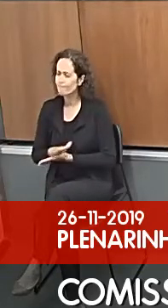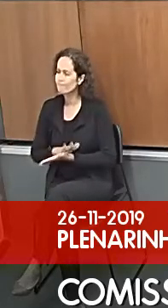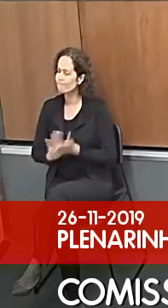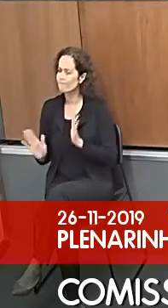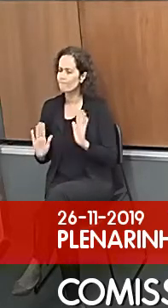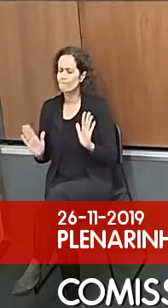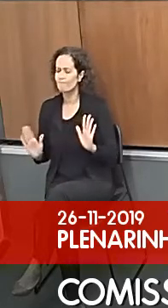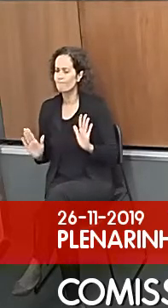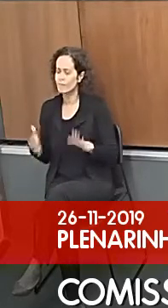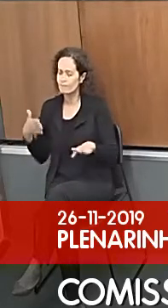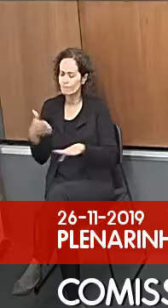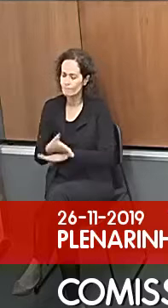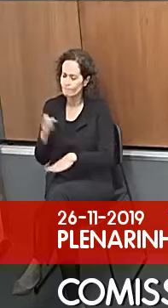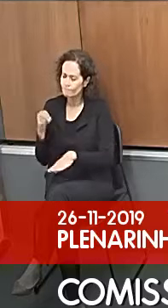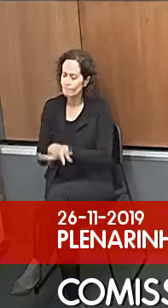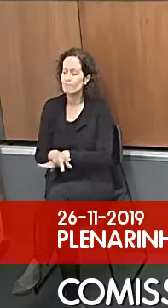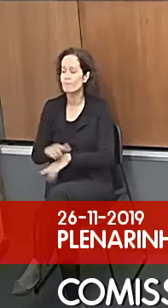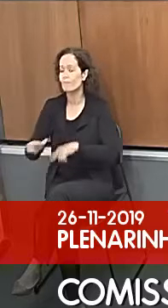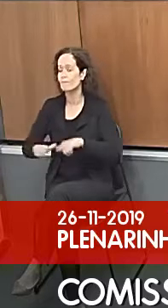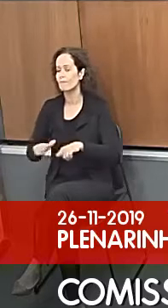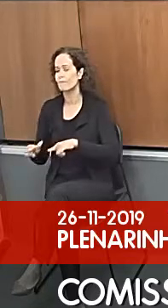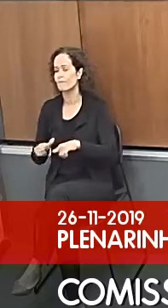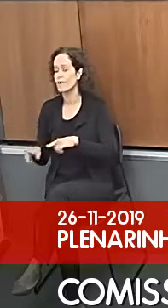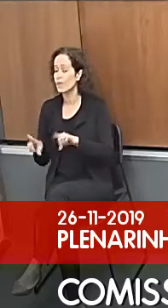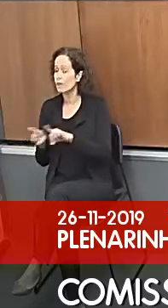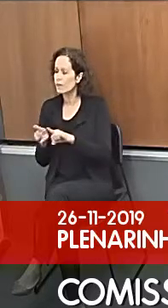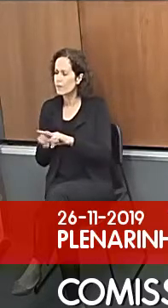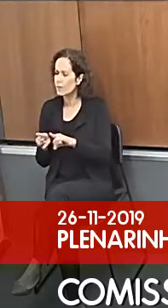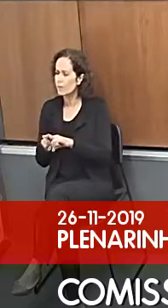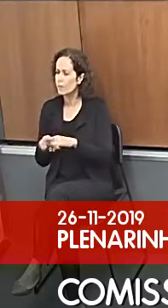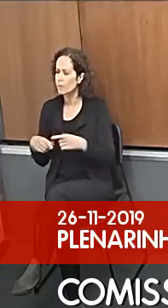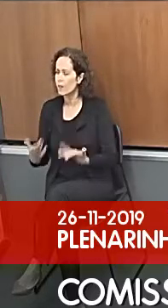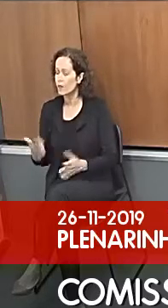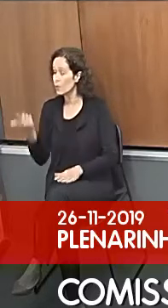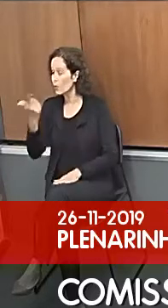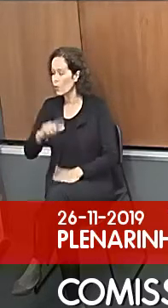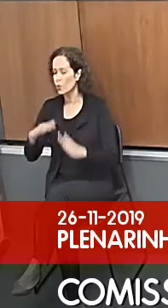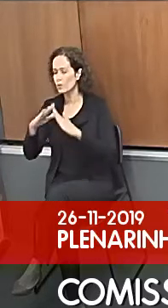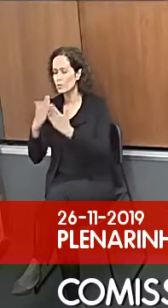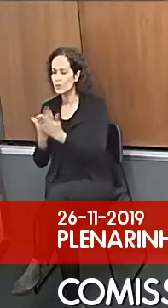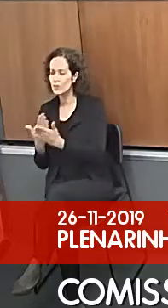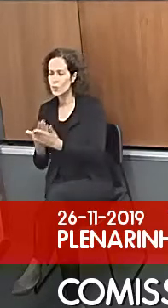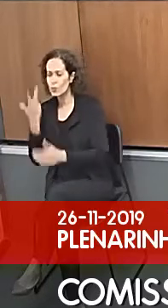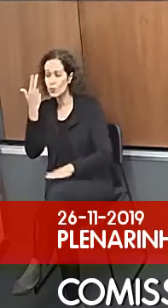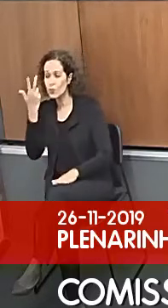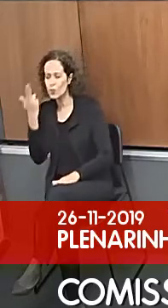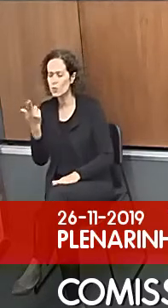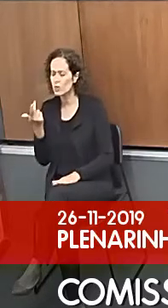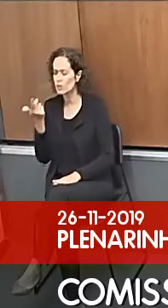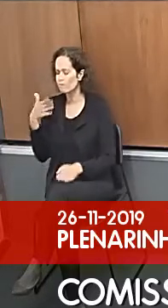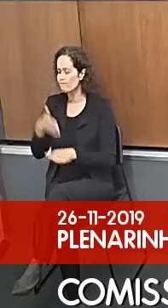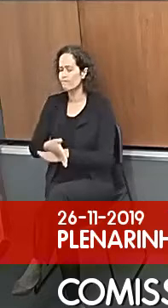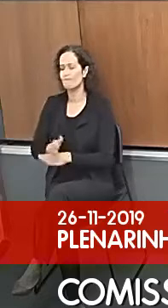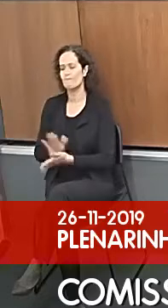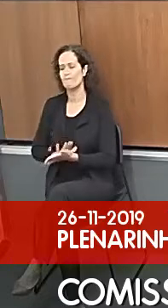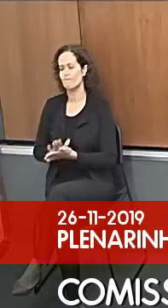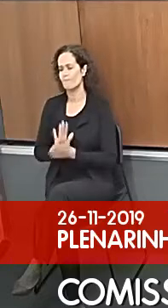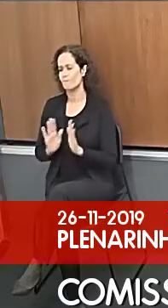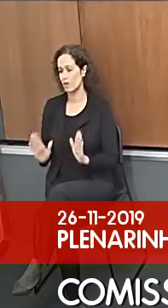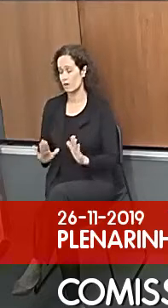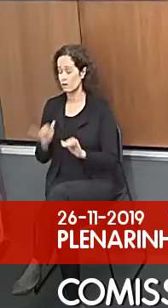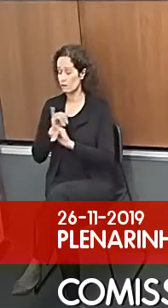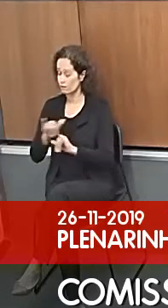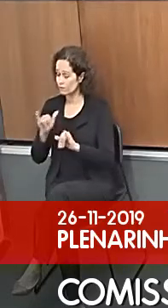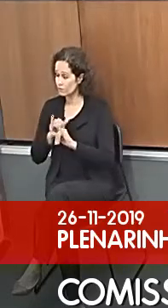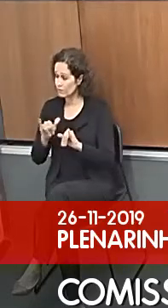nenhum entrar no mercado de trabalho e nem integrar nas escolas comuns. É, eu quero dizer,